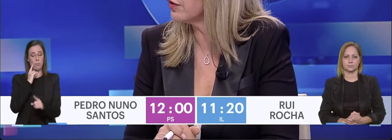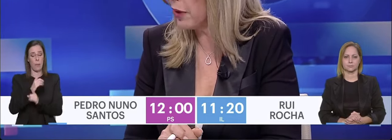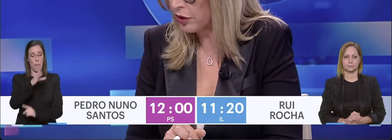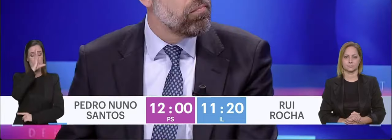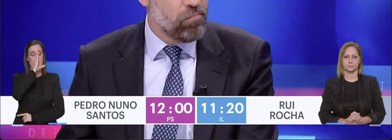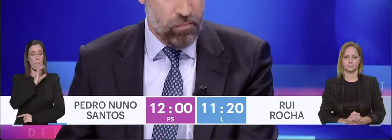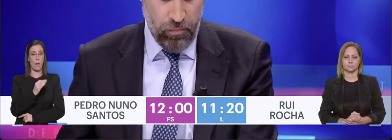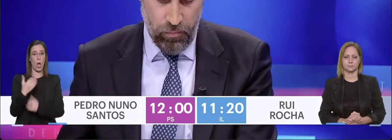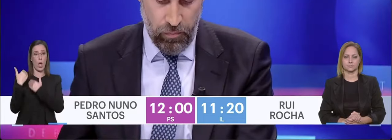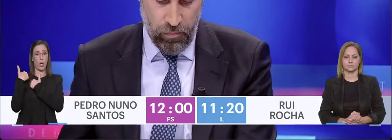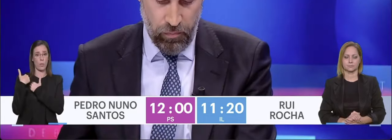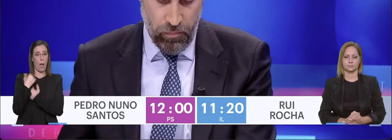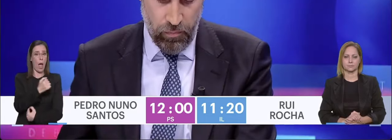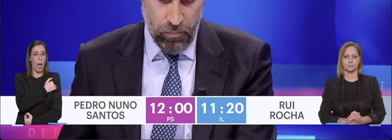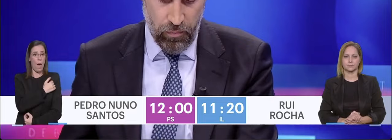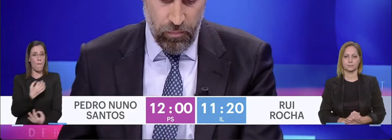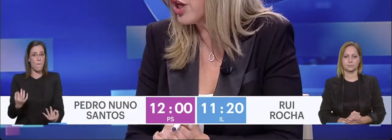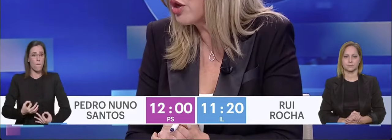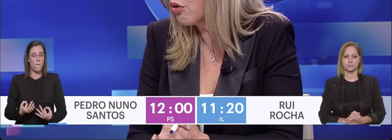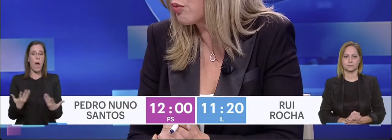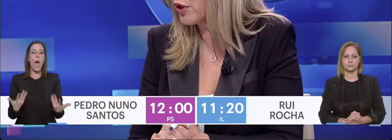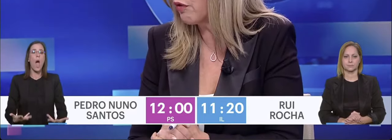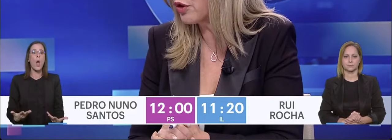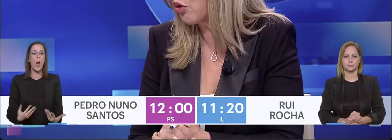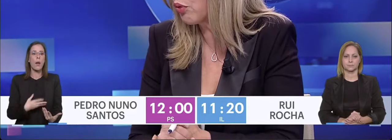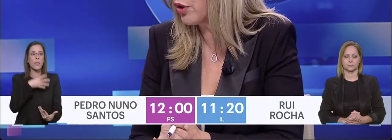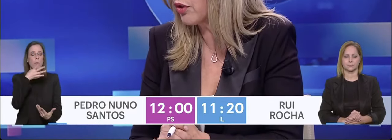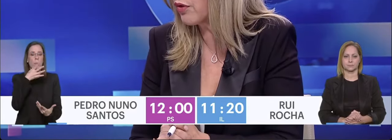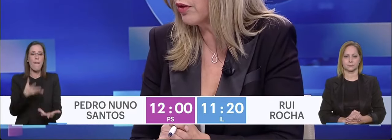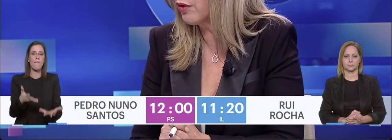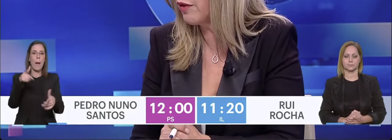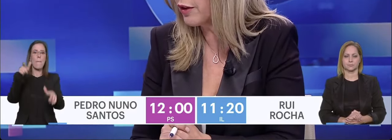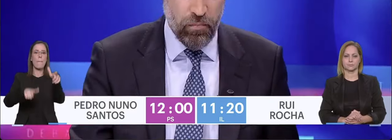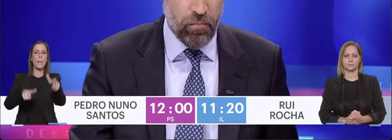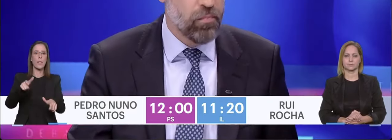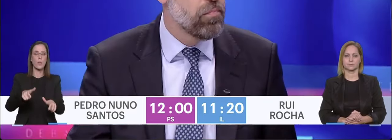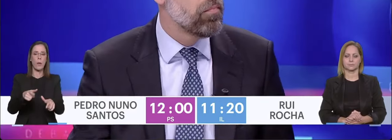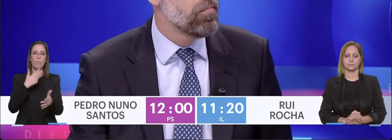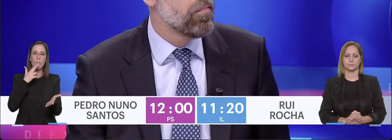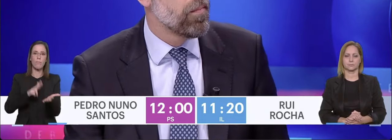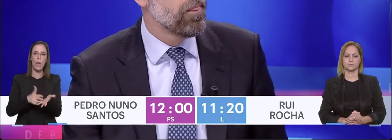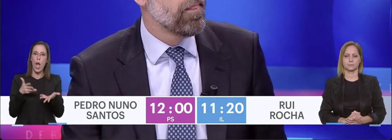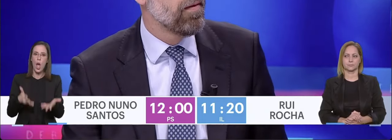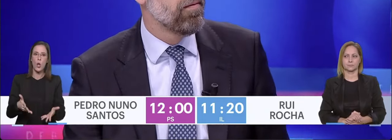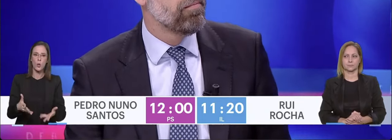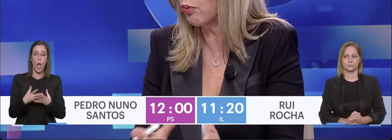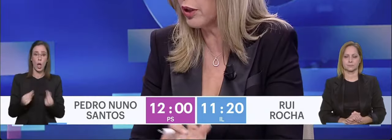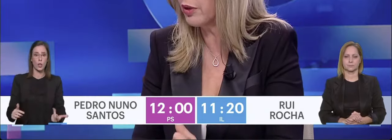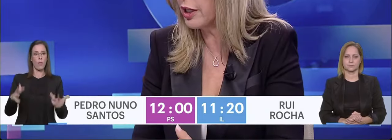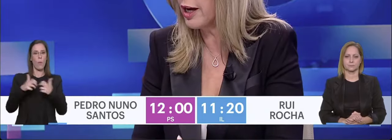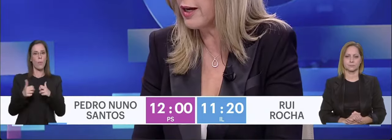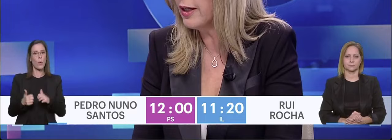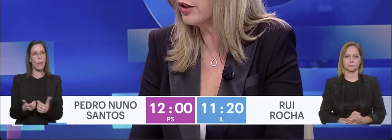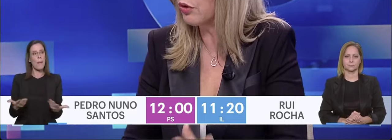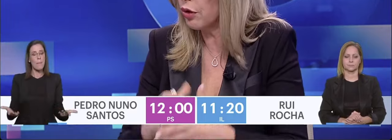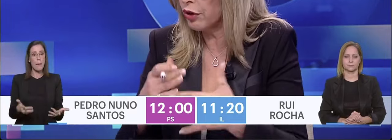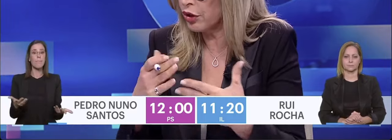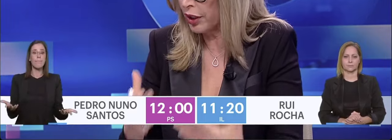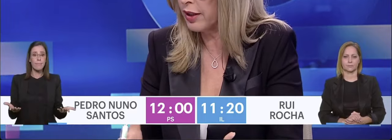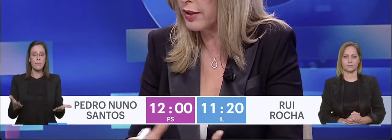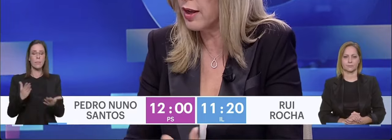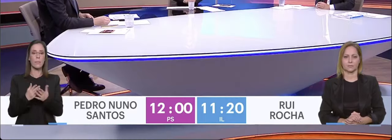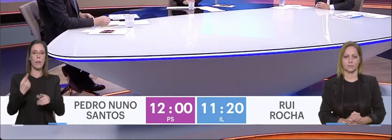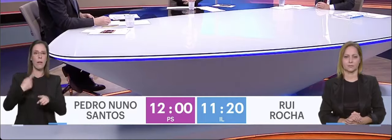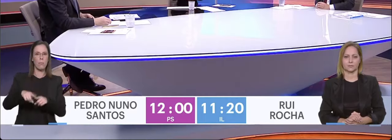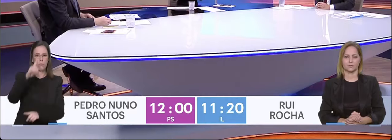Ministro Teve teve a pasta da Habitação e que argumentos tem hoje para convencer os portugueses de que vai de facto ajudar a solucionar este problema que há não só